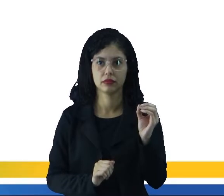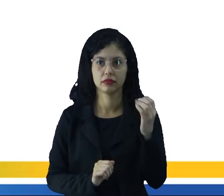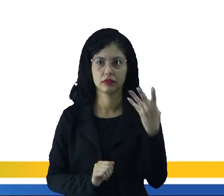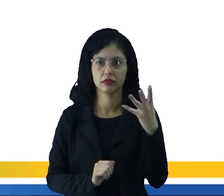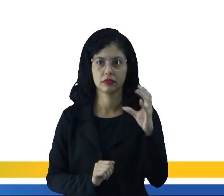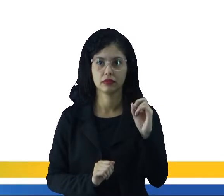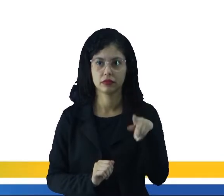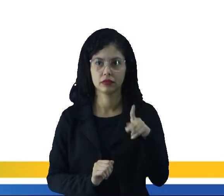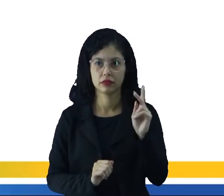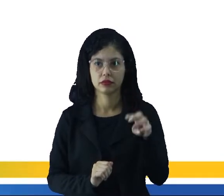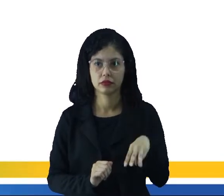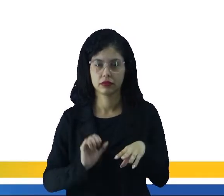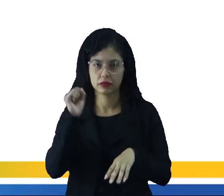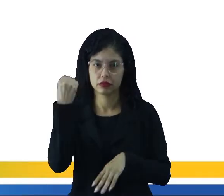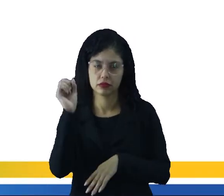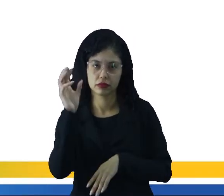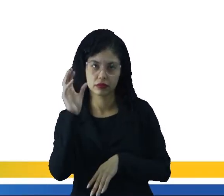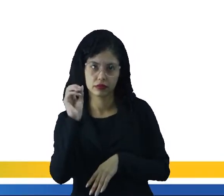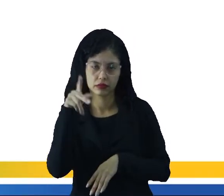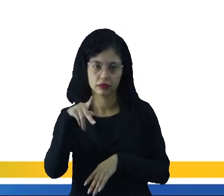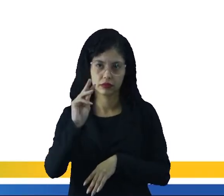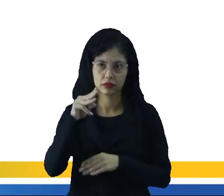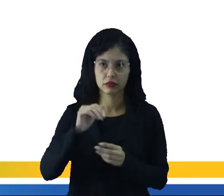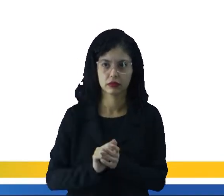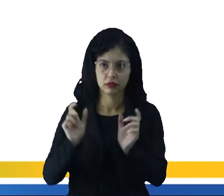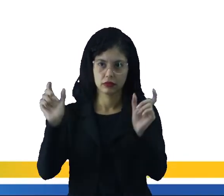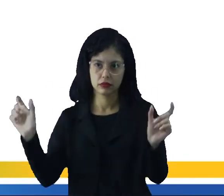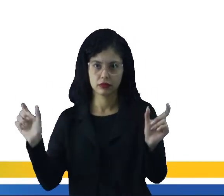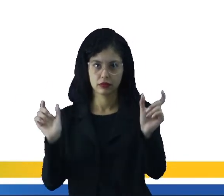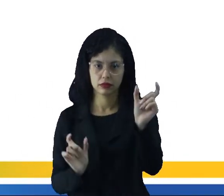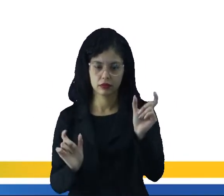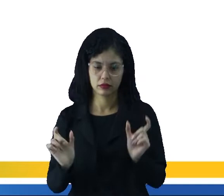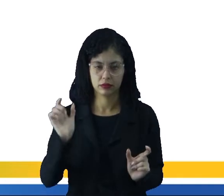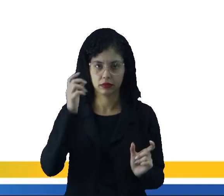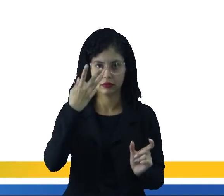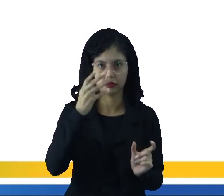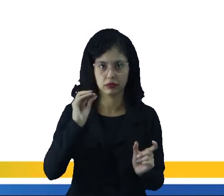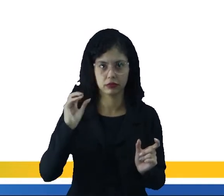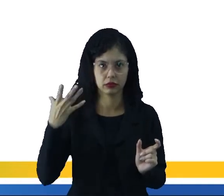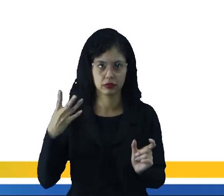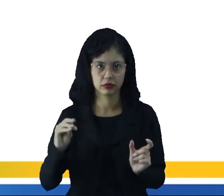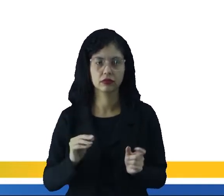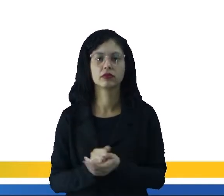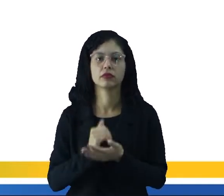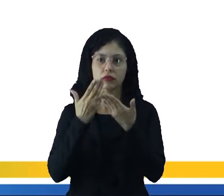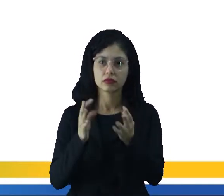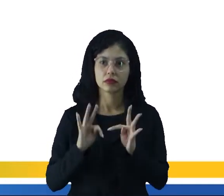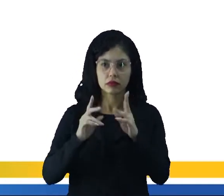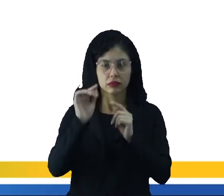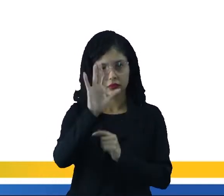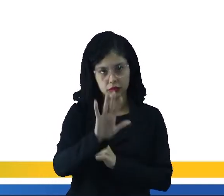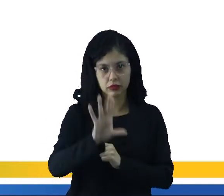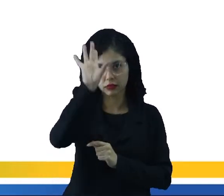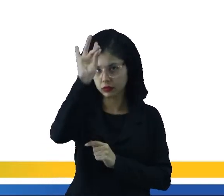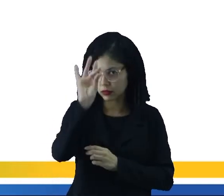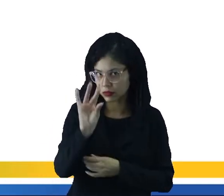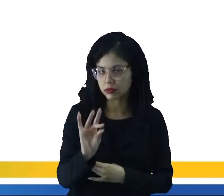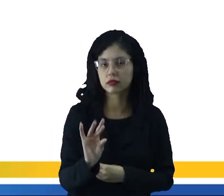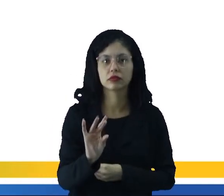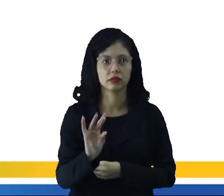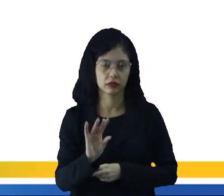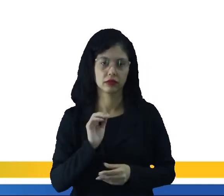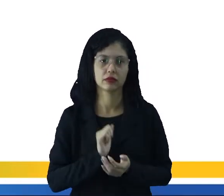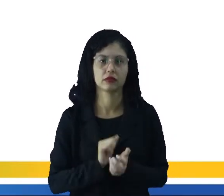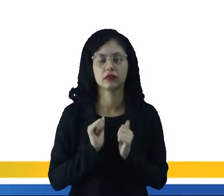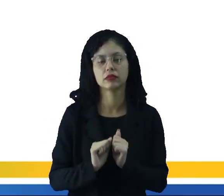40 quilômetros e 80 quilômetros. Veja aí que os intervalos são de 40 em 40. Então são todas essas formas